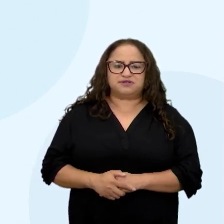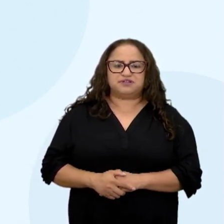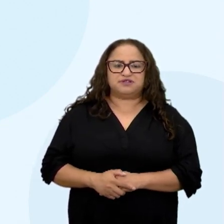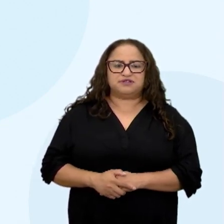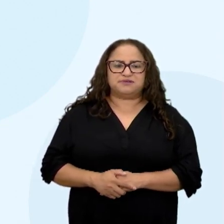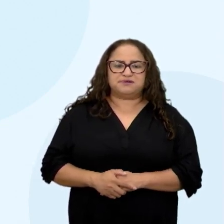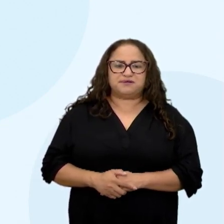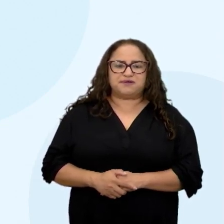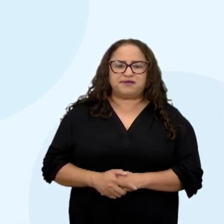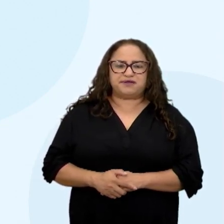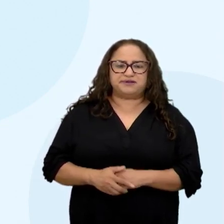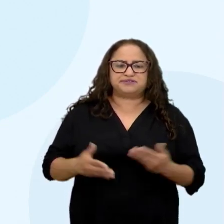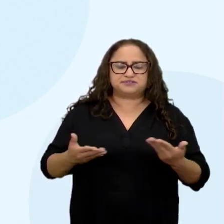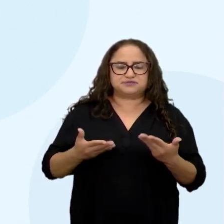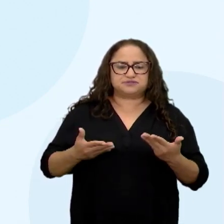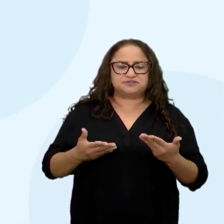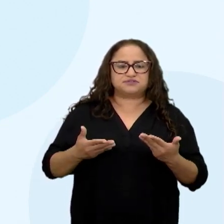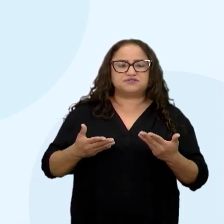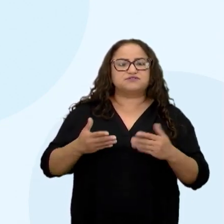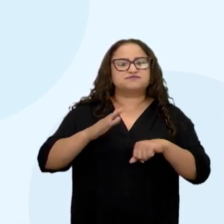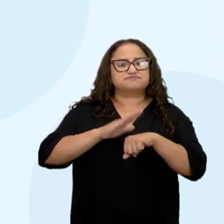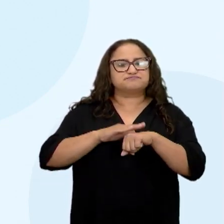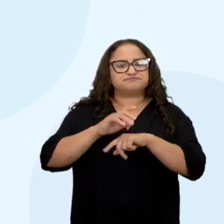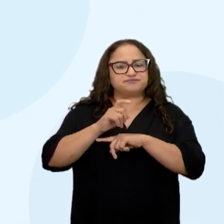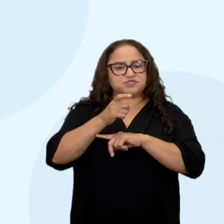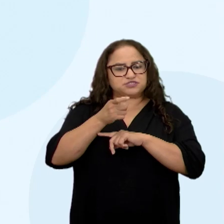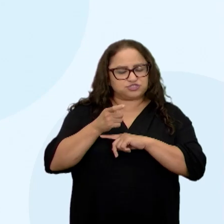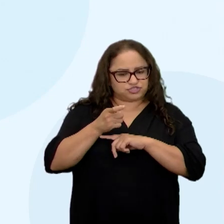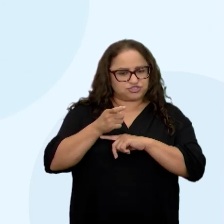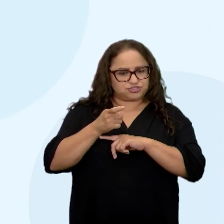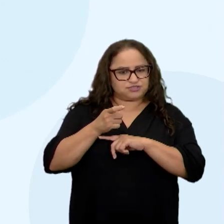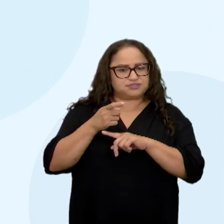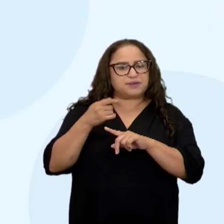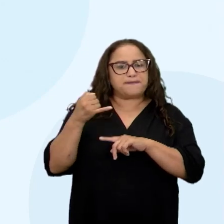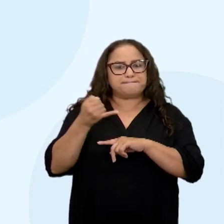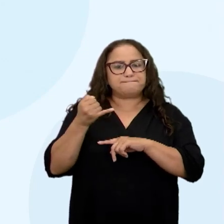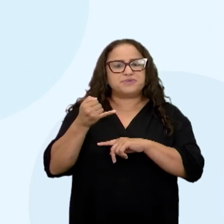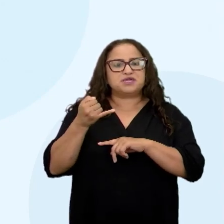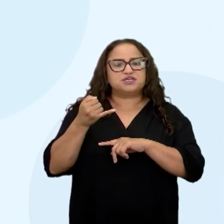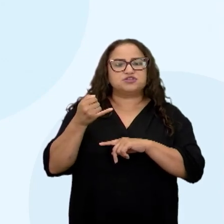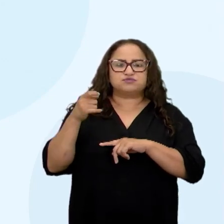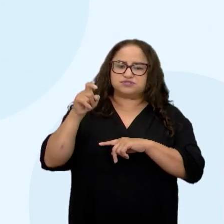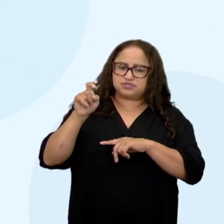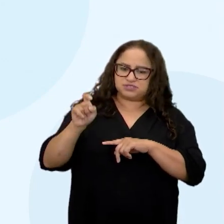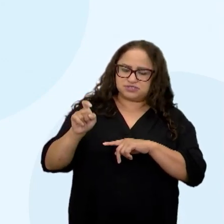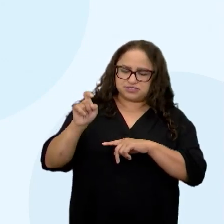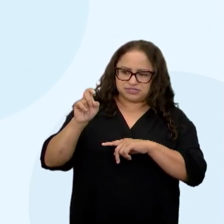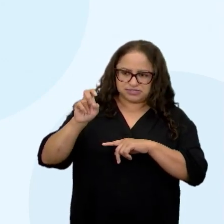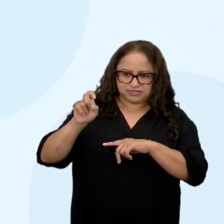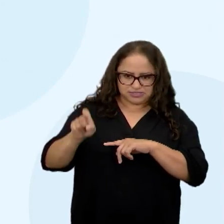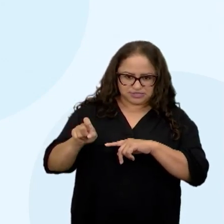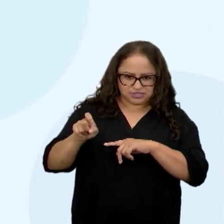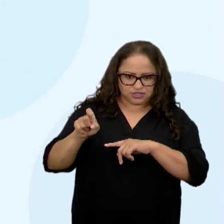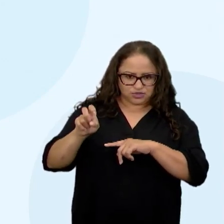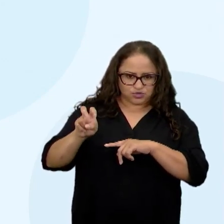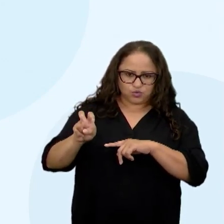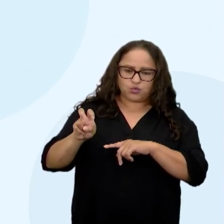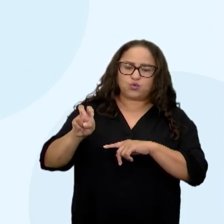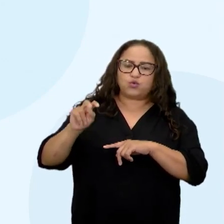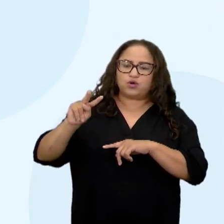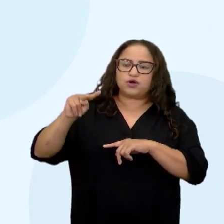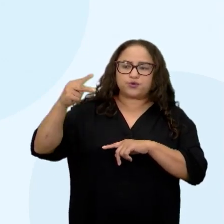Então deixa eu pegar a caneta então ficou assim ó um quadrado menos um outro quadrado elevado ao quadrado